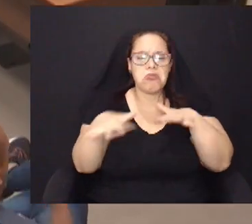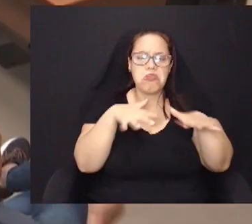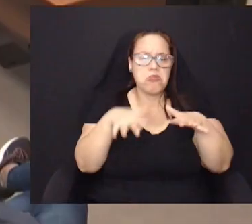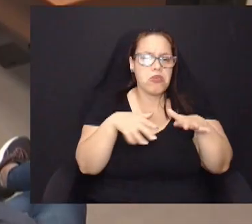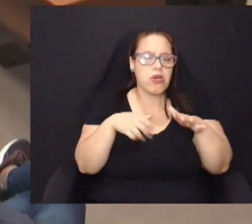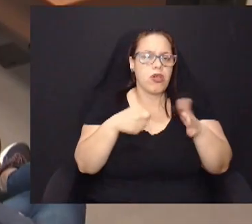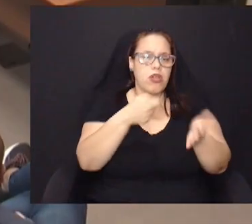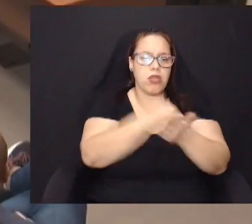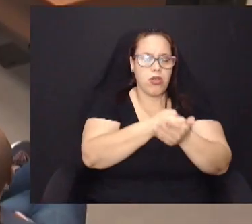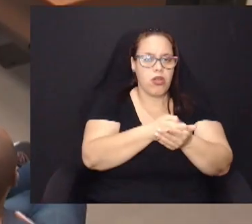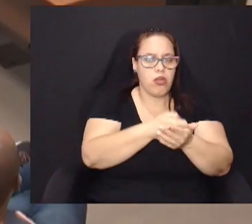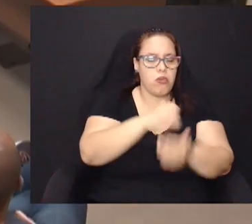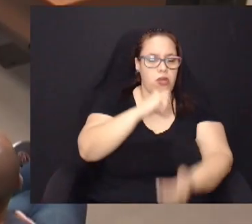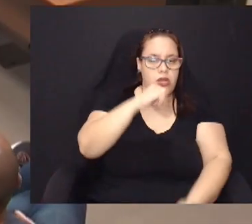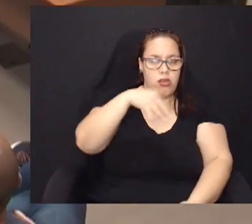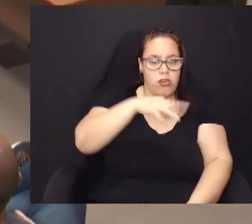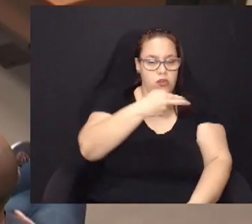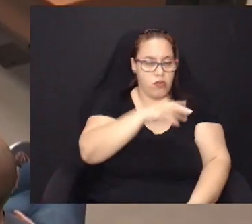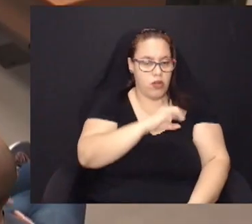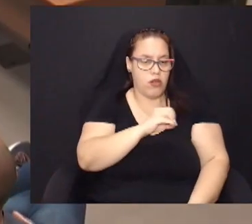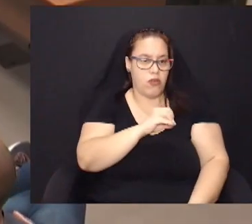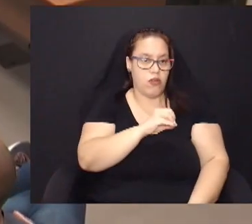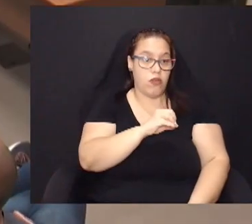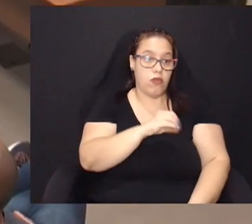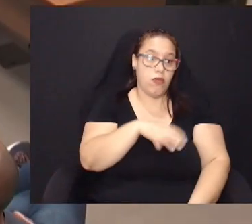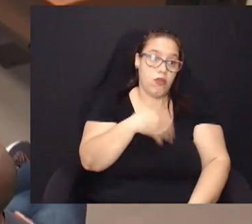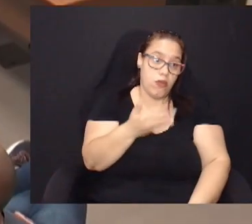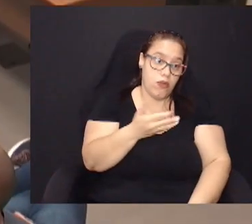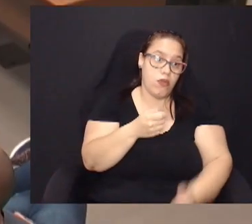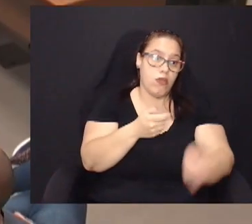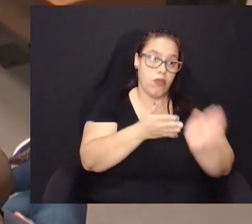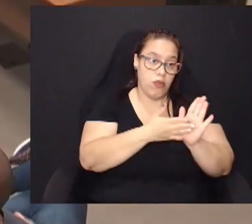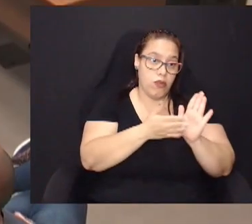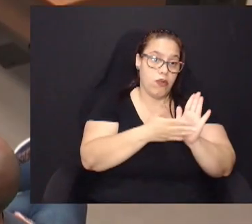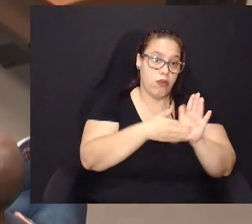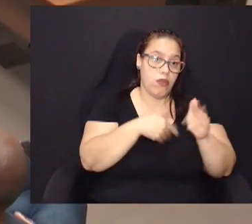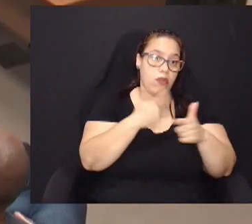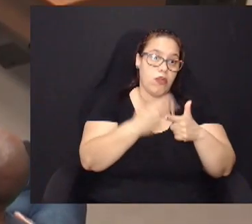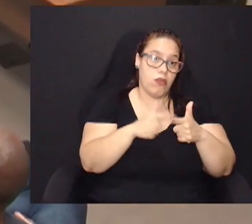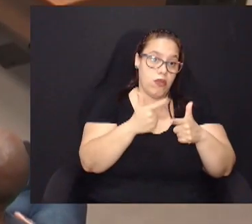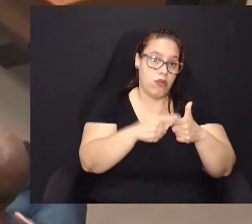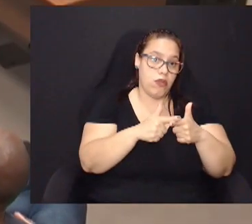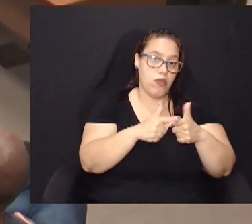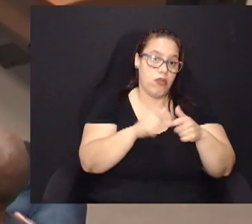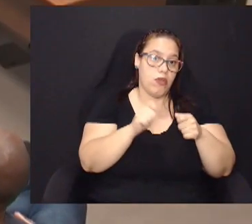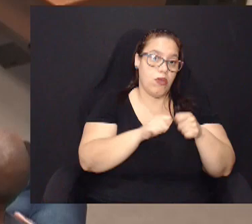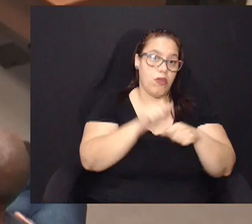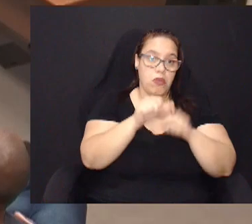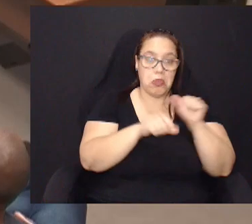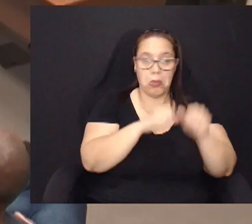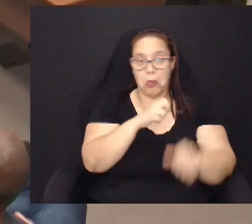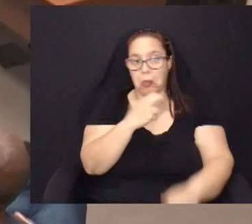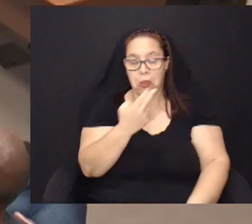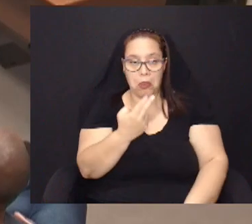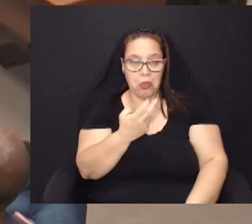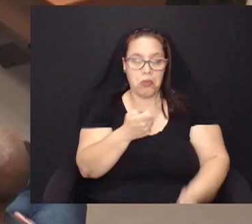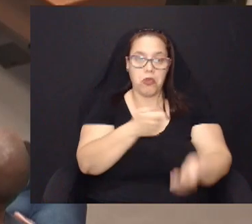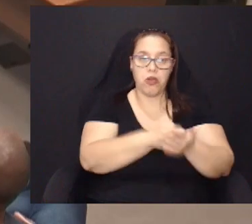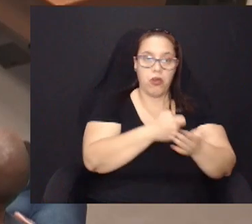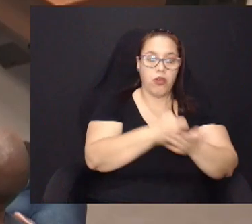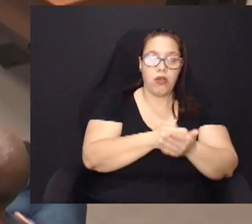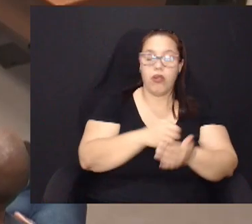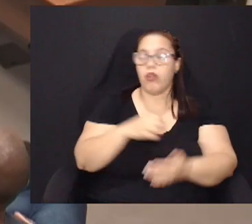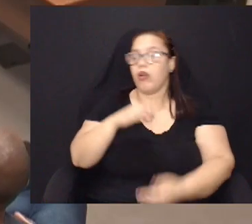intimação. Né? Consequentemente, essa intimação vai gerar problema para mim fazer uma renovação ou ser até autuado, alguma coisa do tipo. A